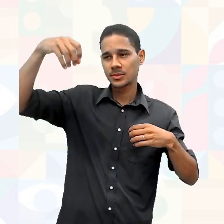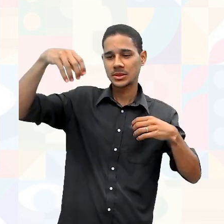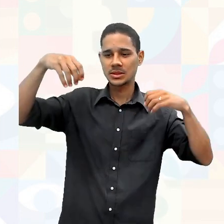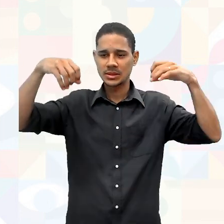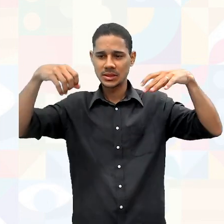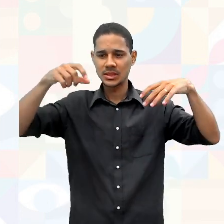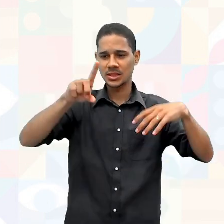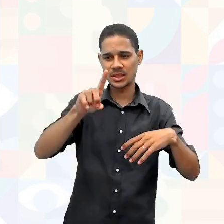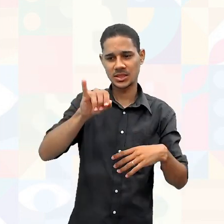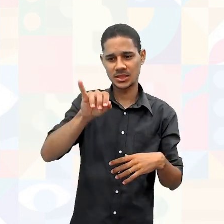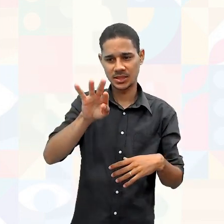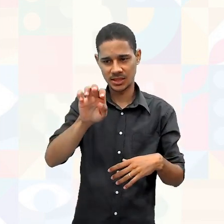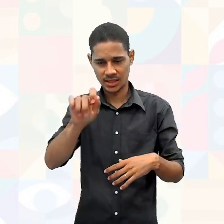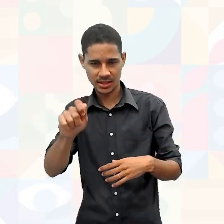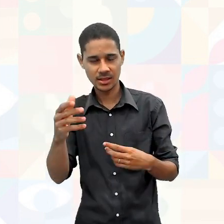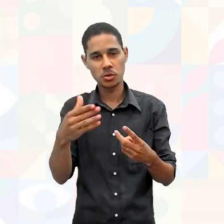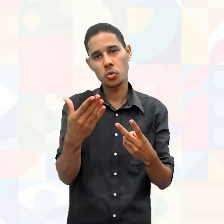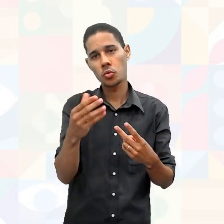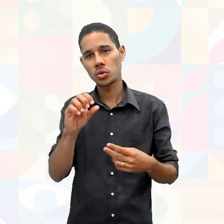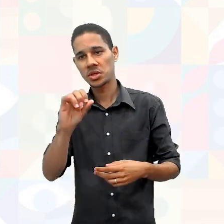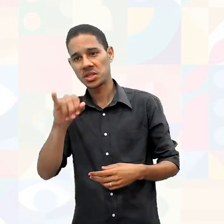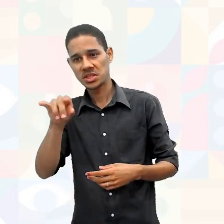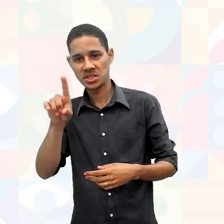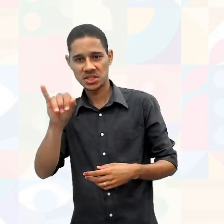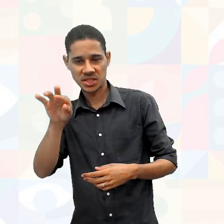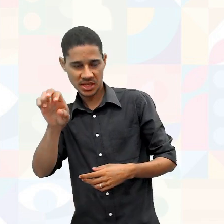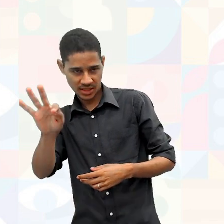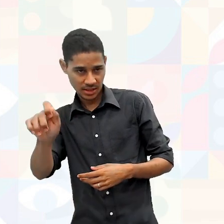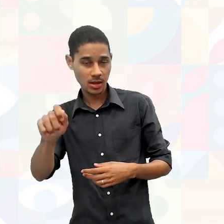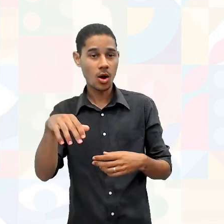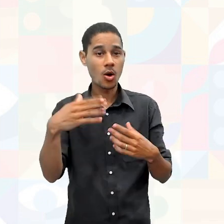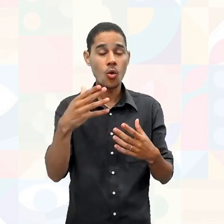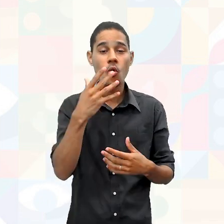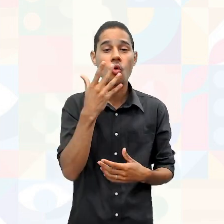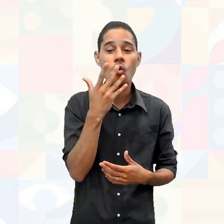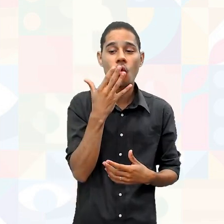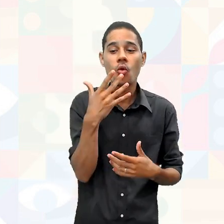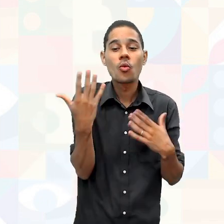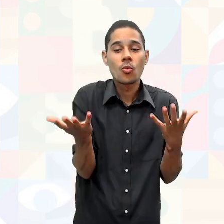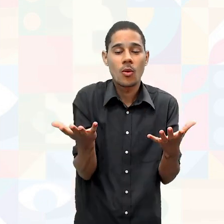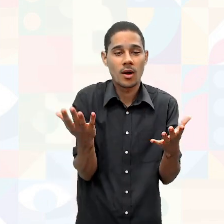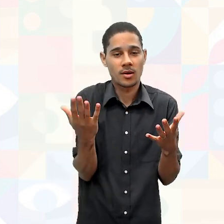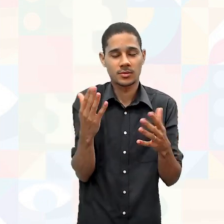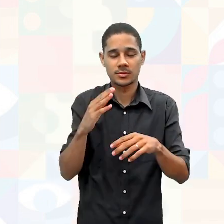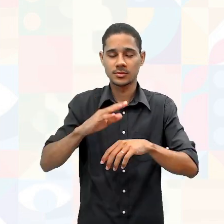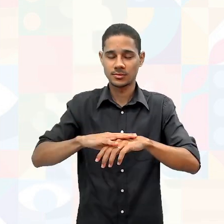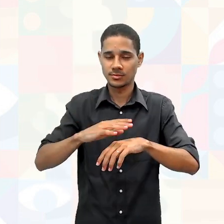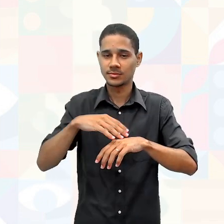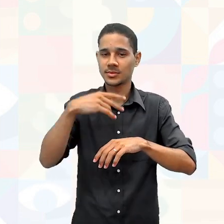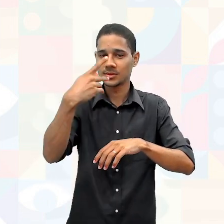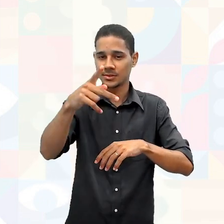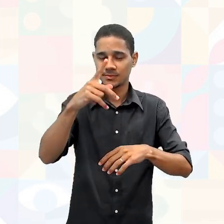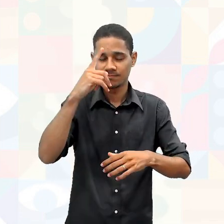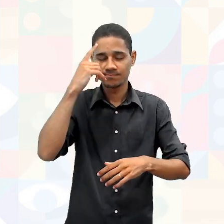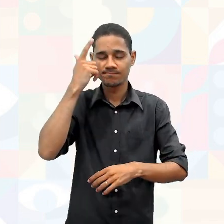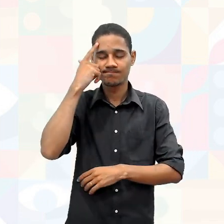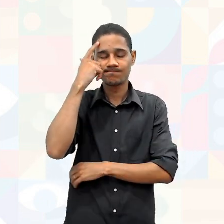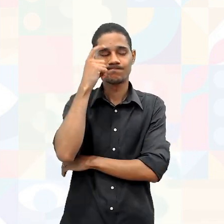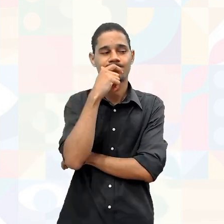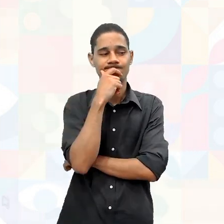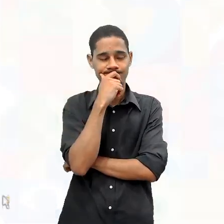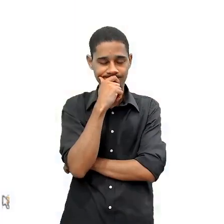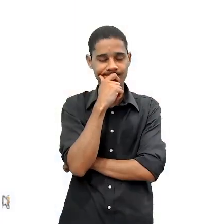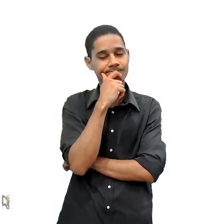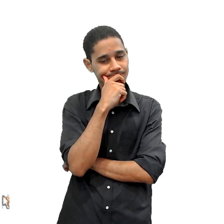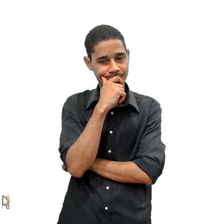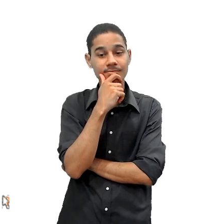indireta, qual é a cor dela, o que é que você espera disso dentro do ambiente, né? Então você precisa saber como é que funcionam esses detalhamentos, né? Aqui